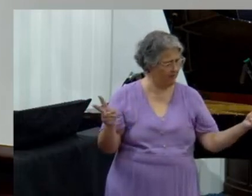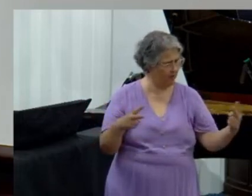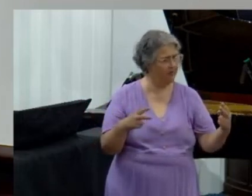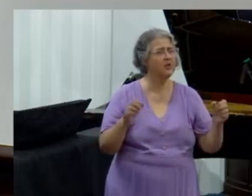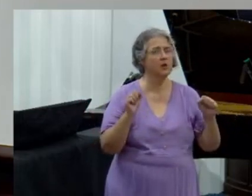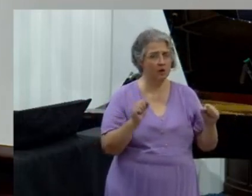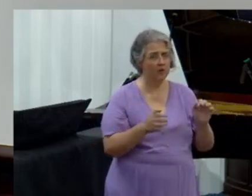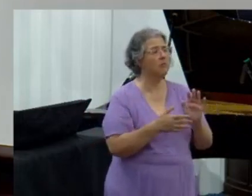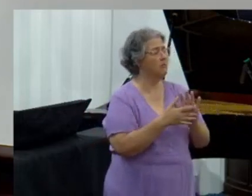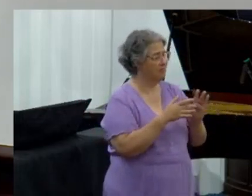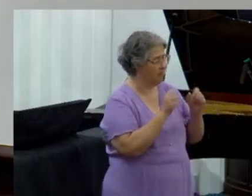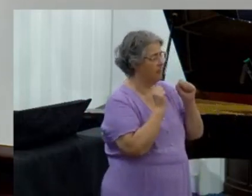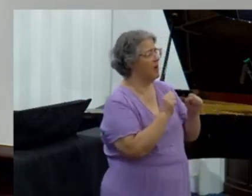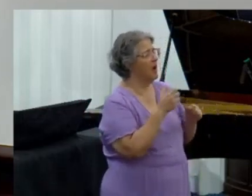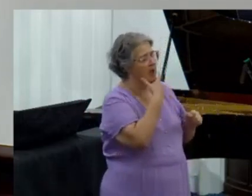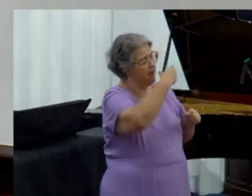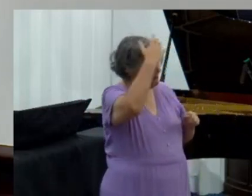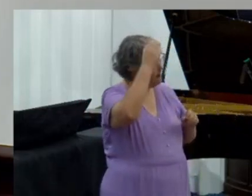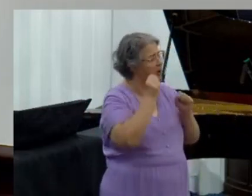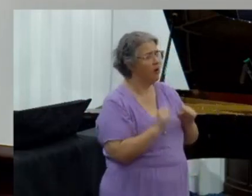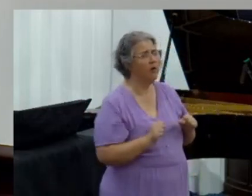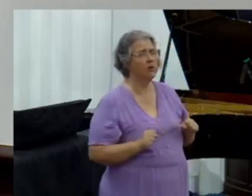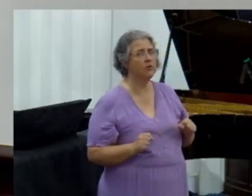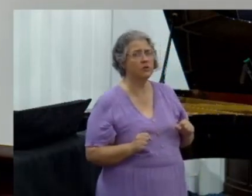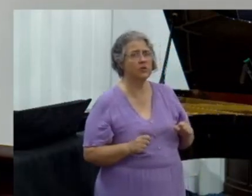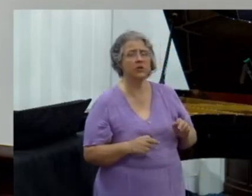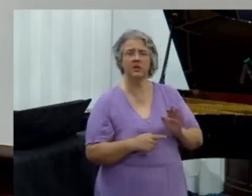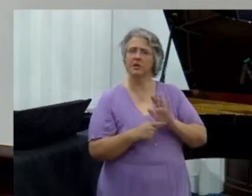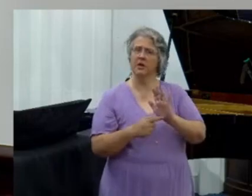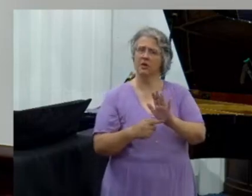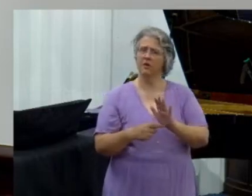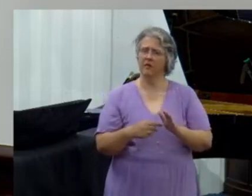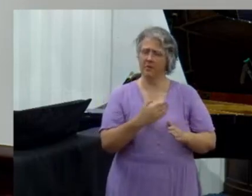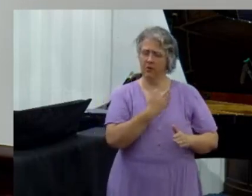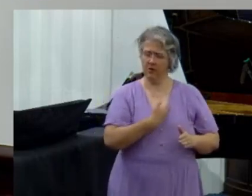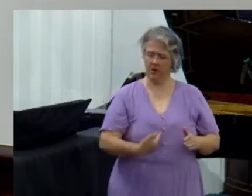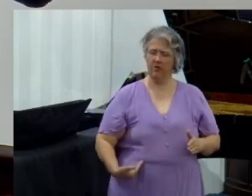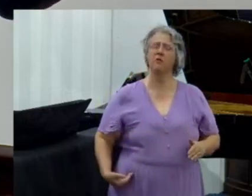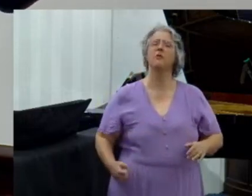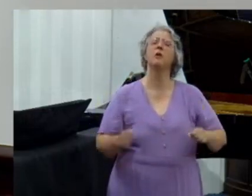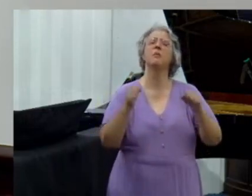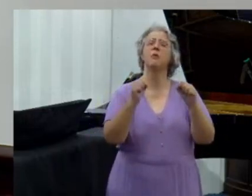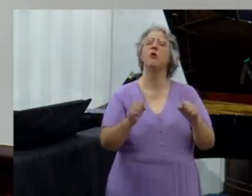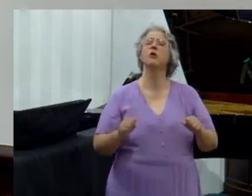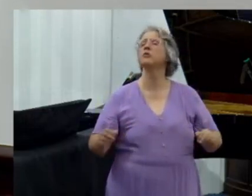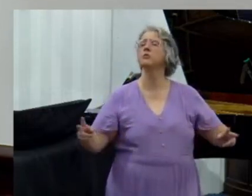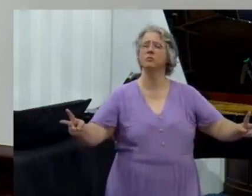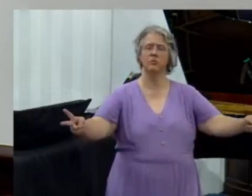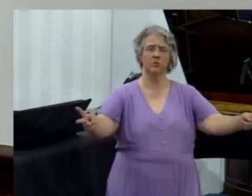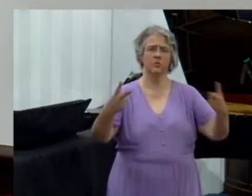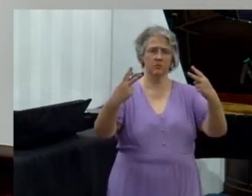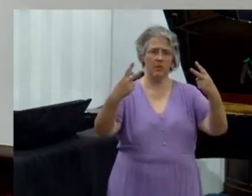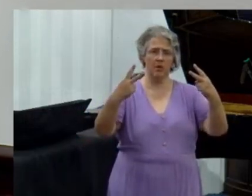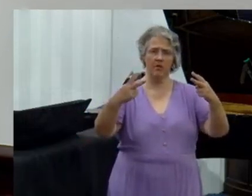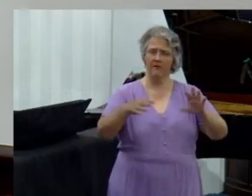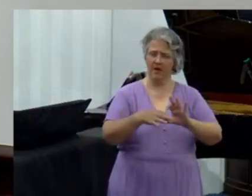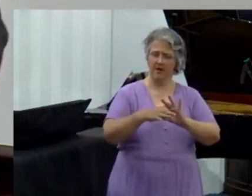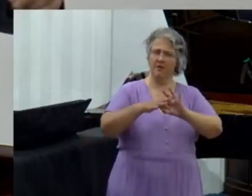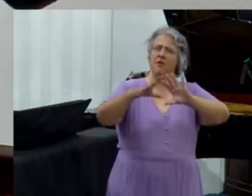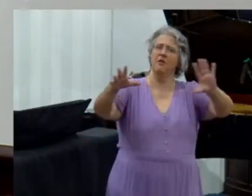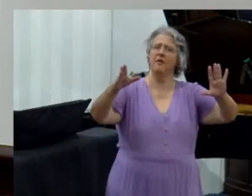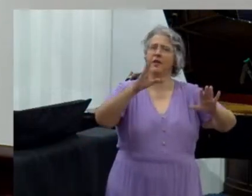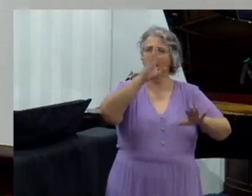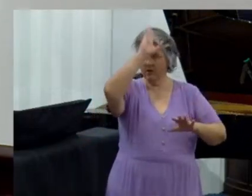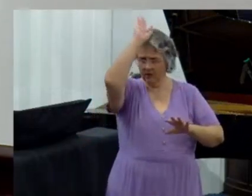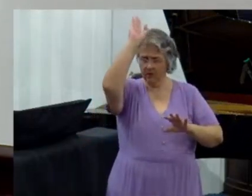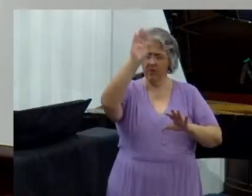a expectativa é: ele revelará a sua autoridade perante os olhos de todos, nos libertará do Império